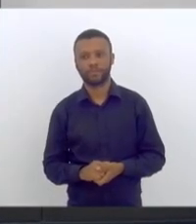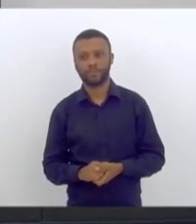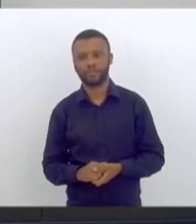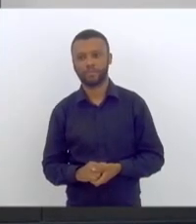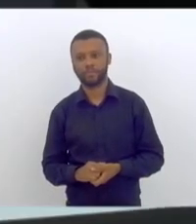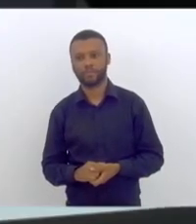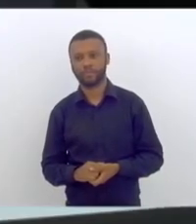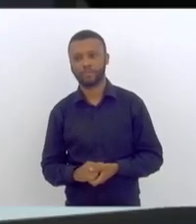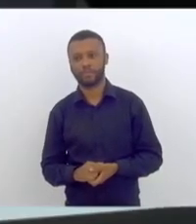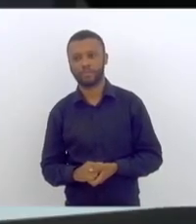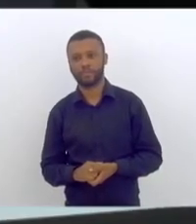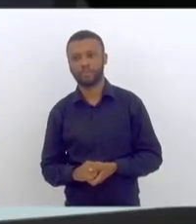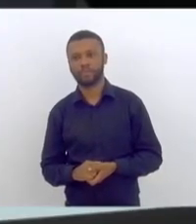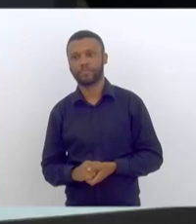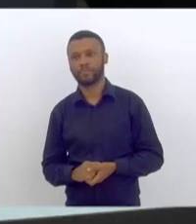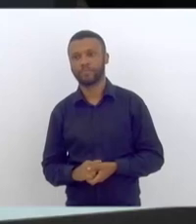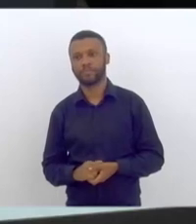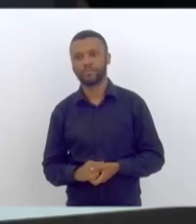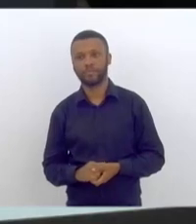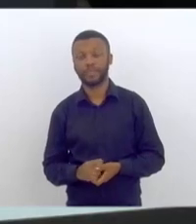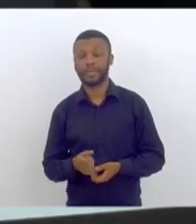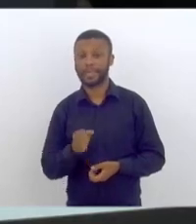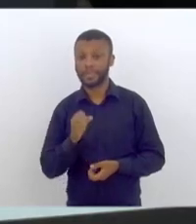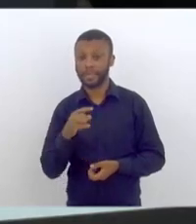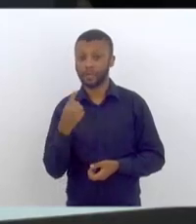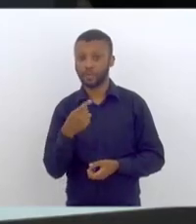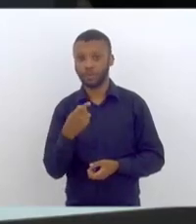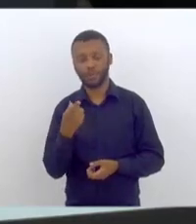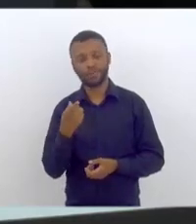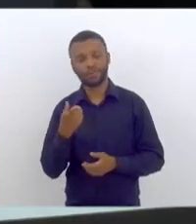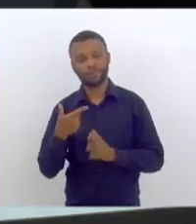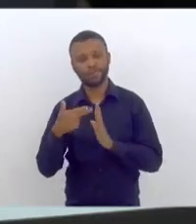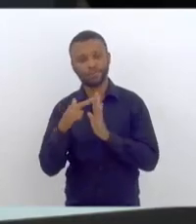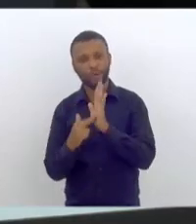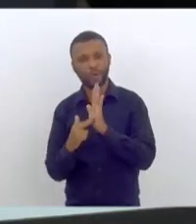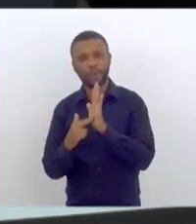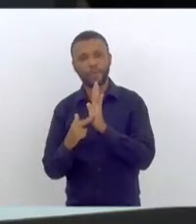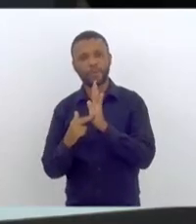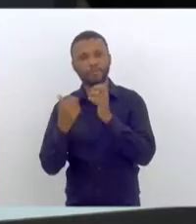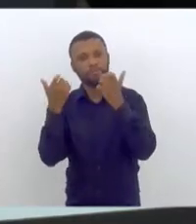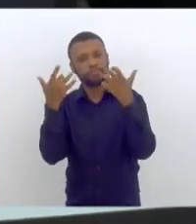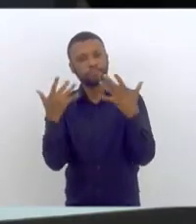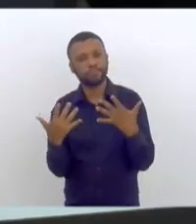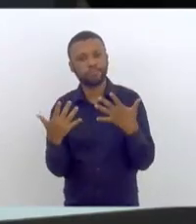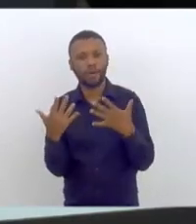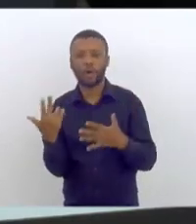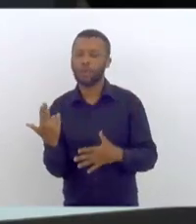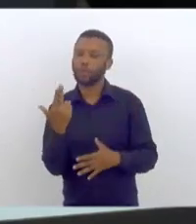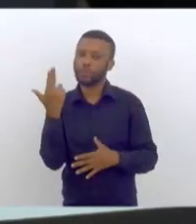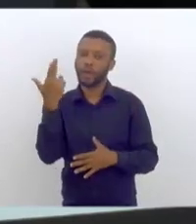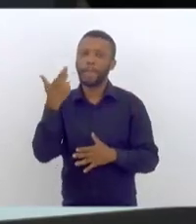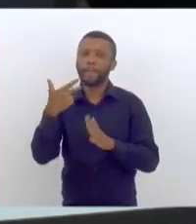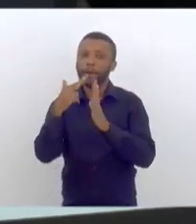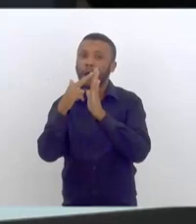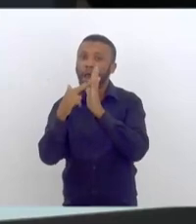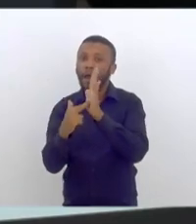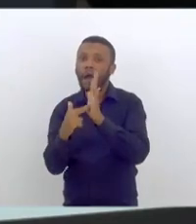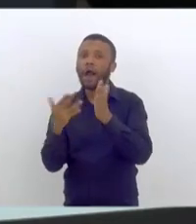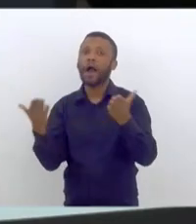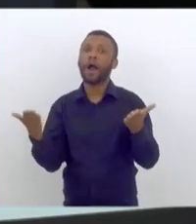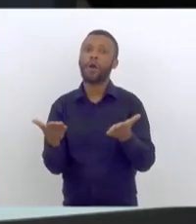objetivo a gente vai se a gente vai regulamentar não dá para regulamentar agora né